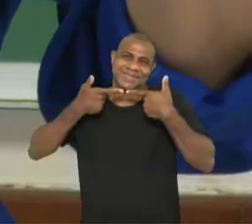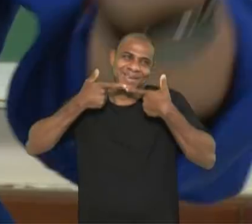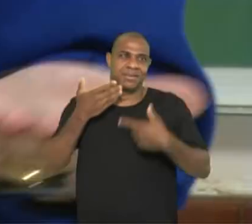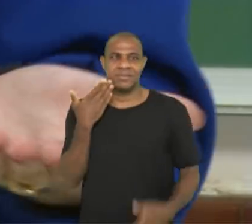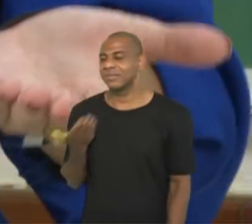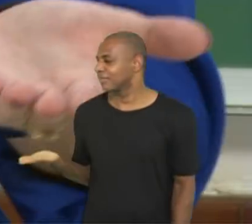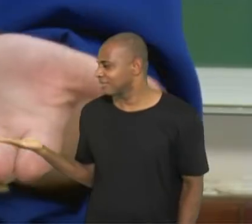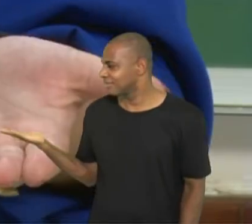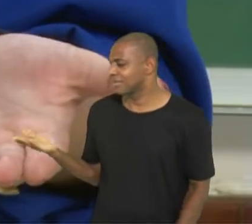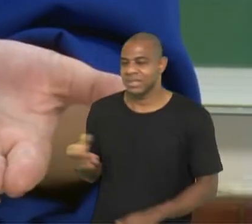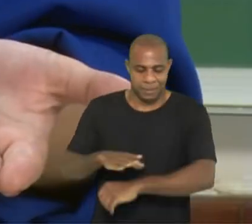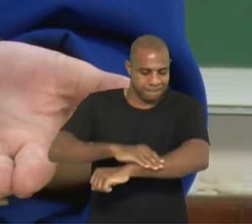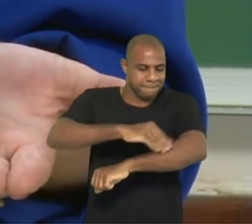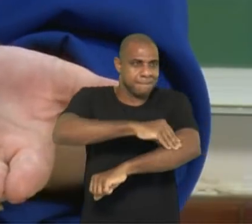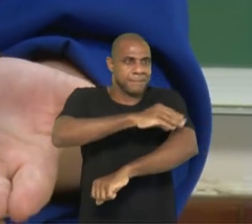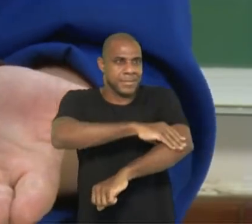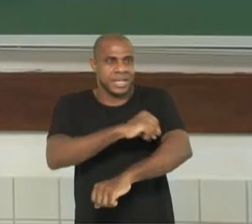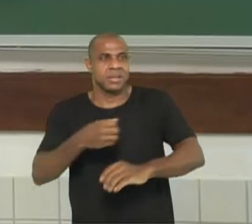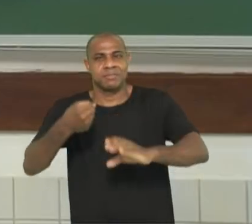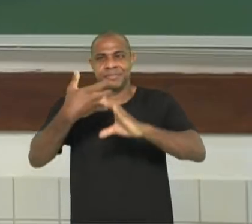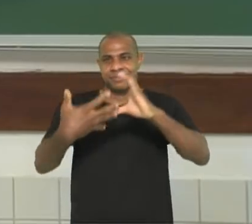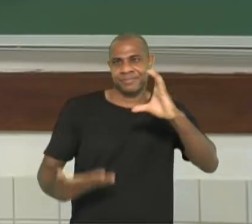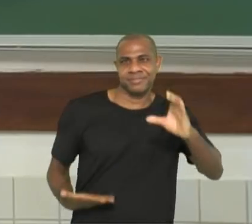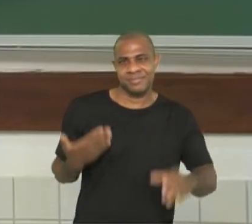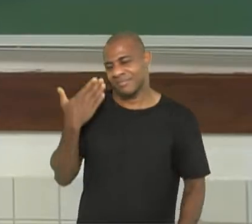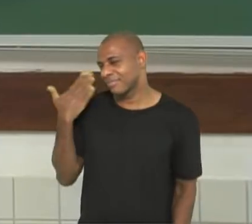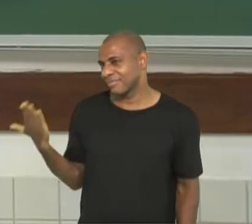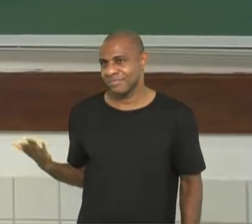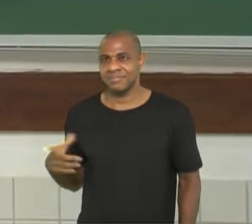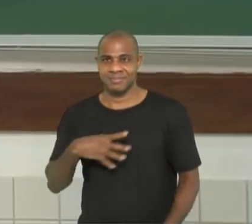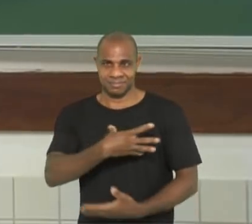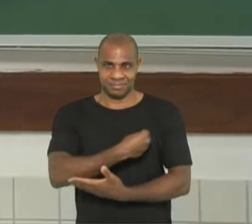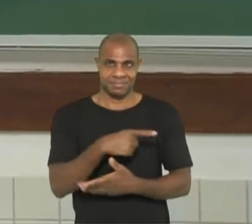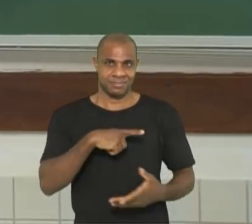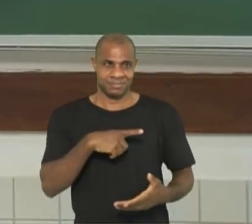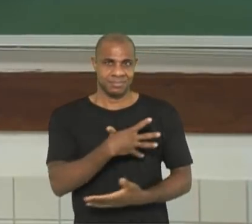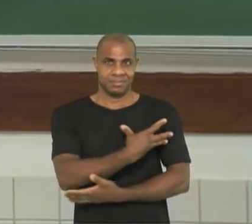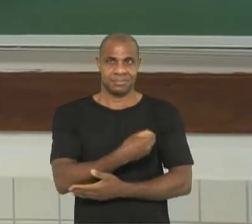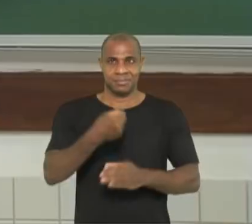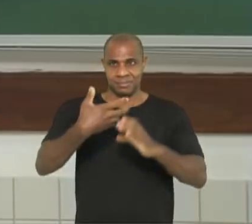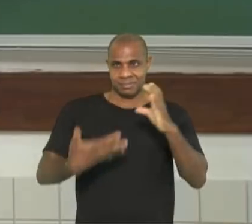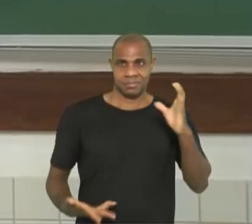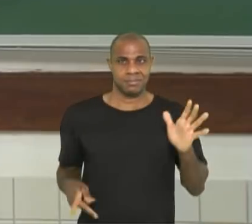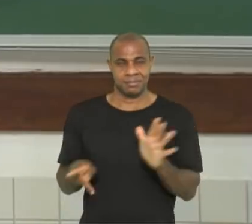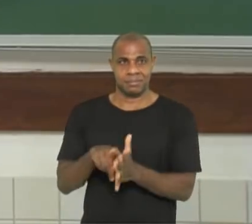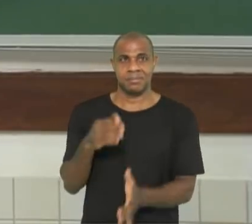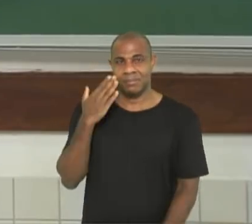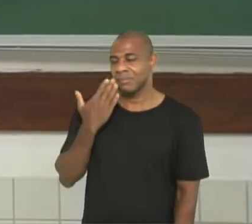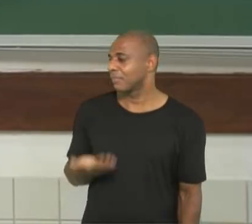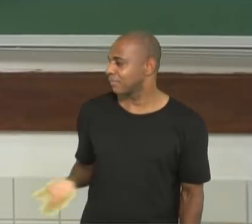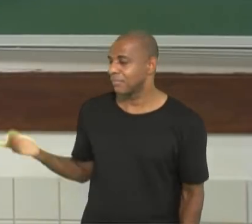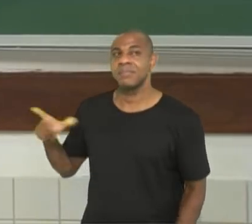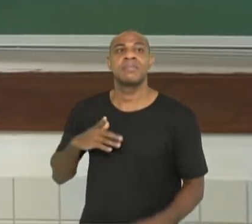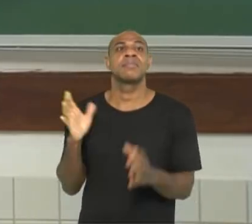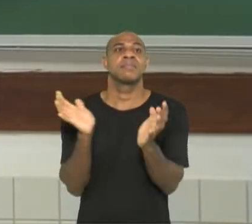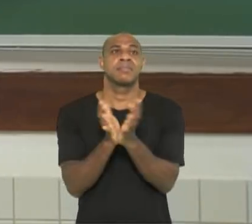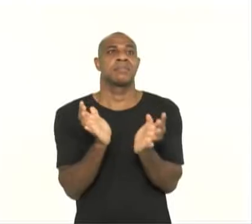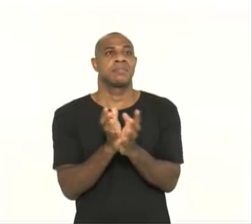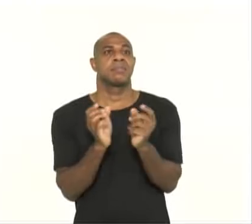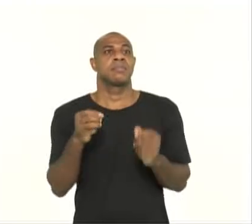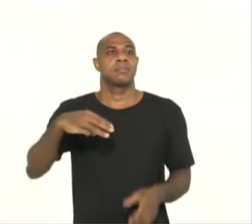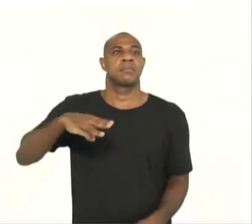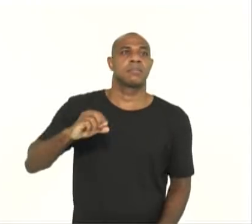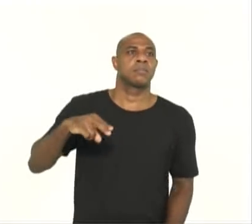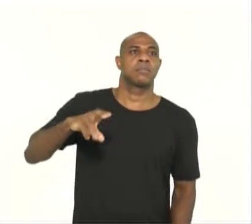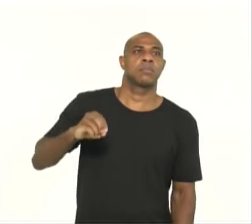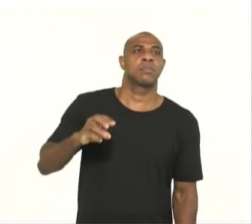diversificados, todas aquelas características de mamíferos. Além disso, nós temos lá no grupo dos monotremados